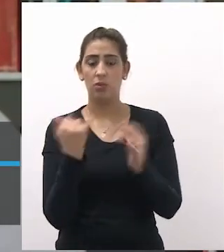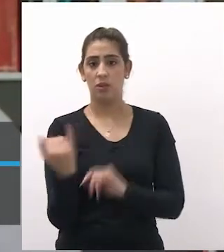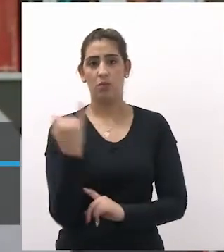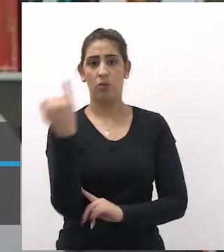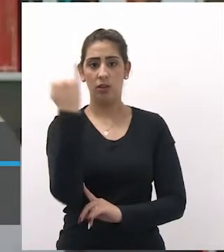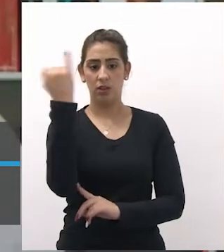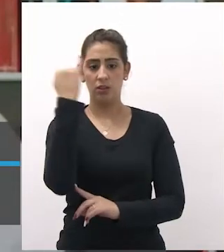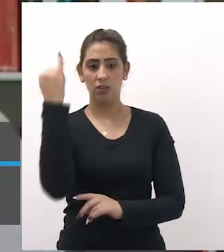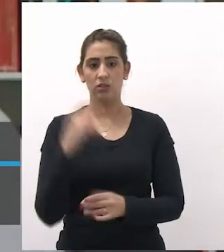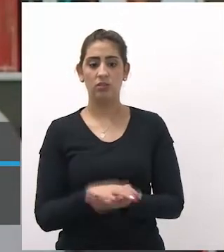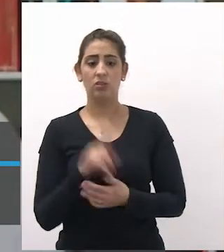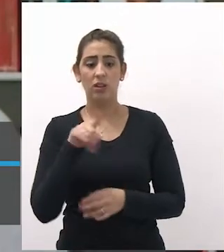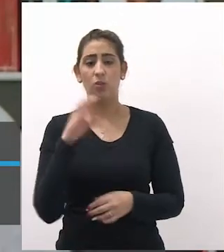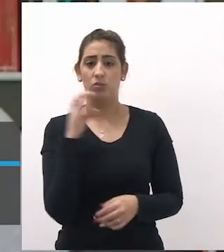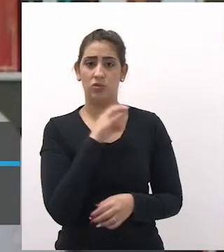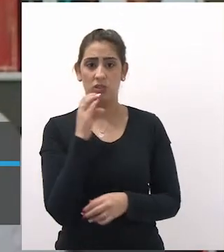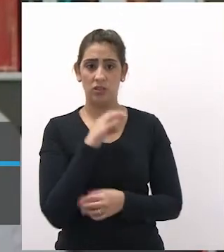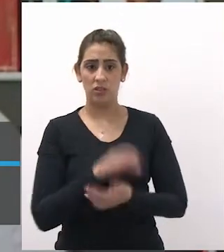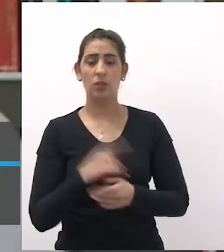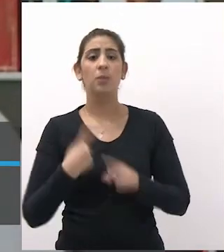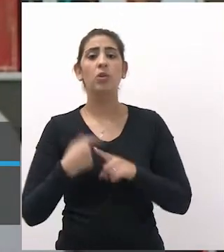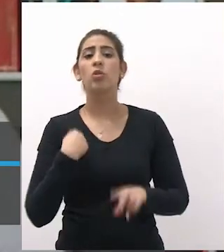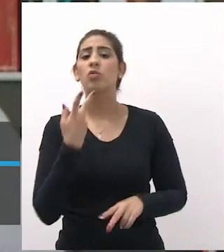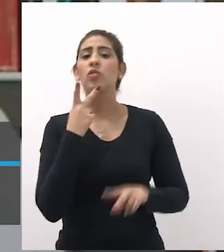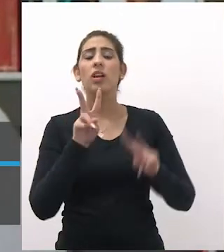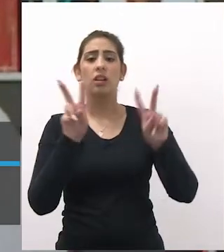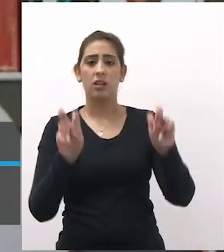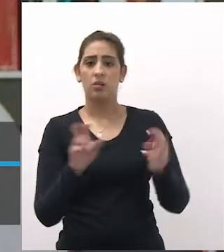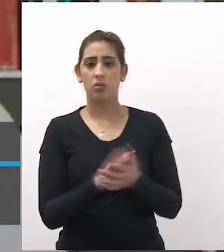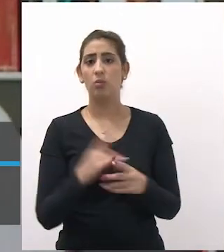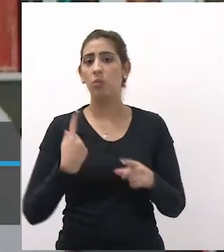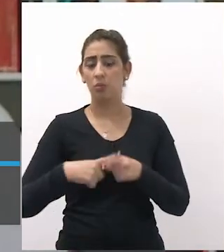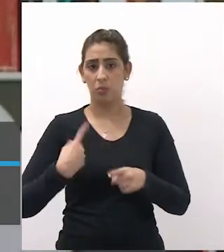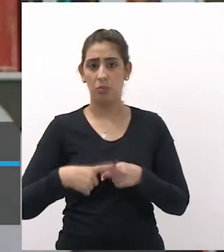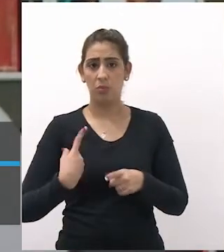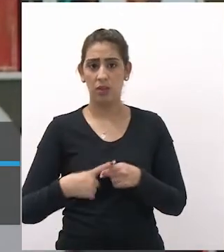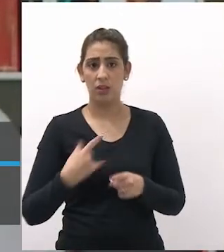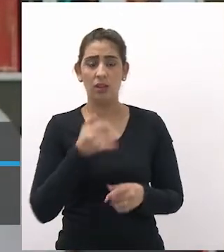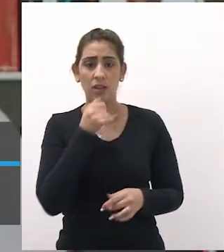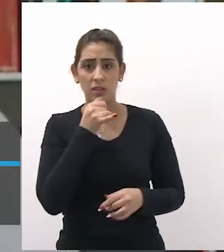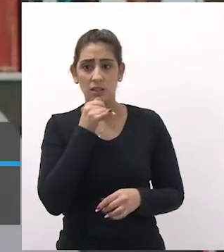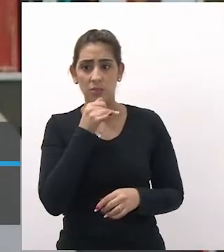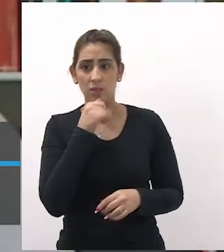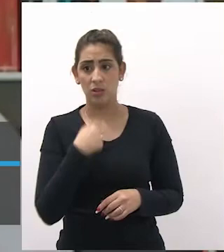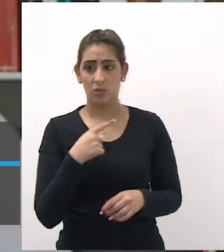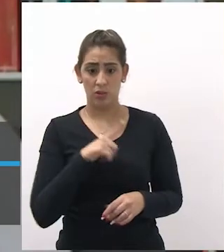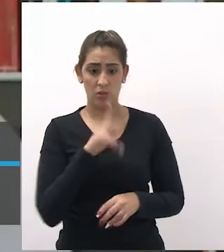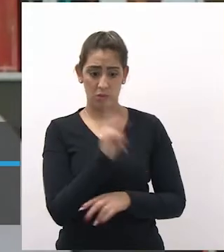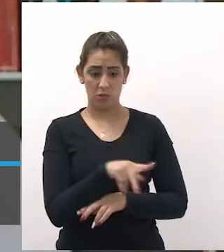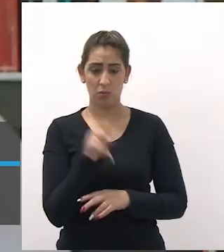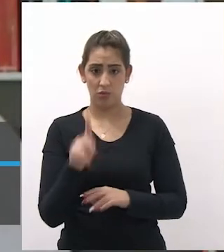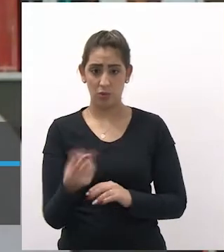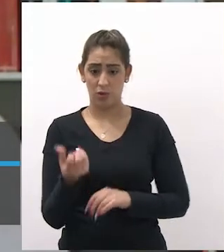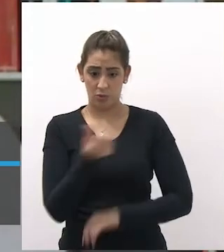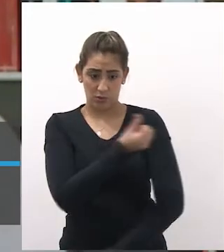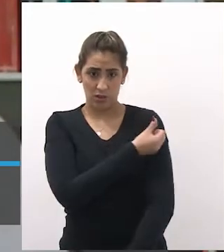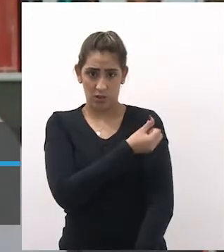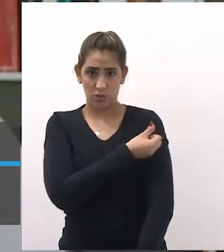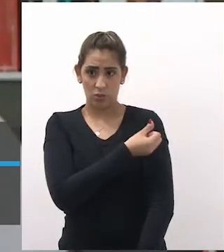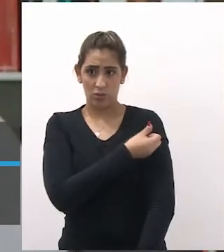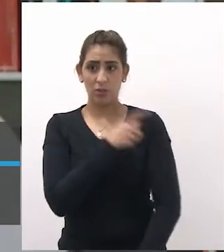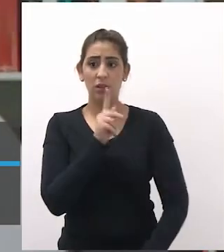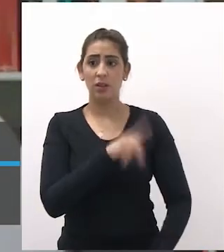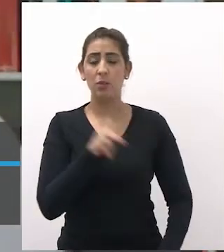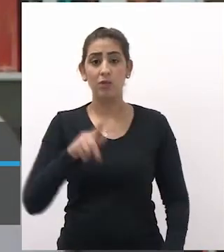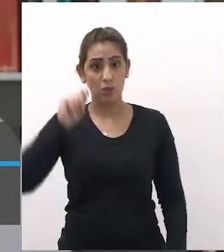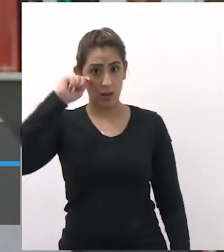importante e ela é urgente. Por que eu estou falando disso? Porque por exemplo, eu tive uma professora no 6º ano que era uma professora